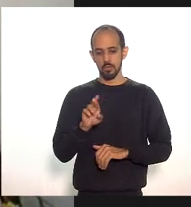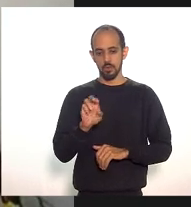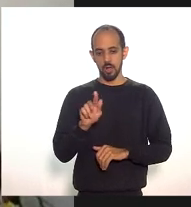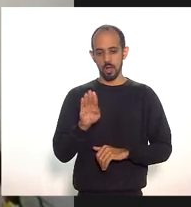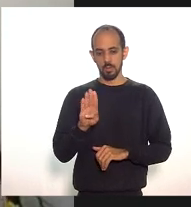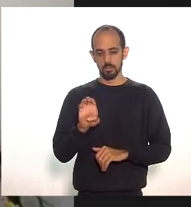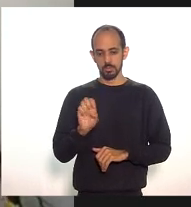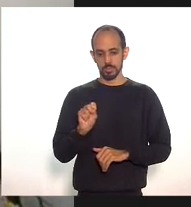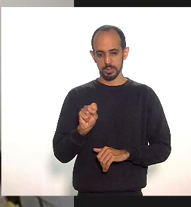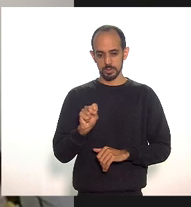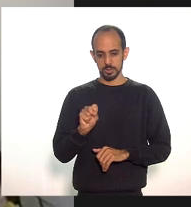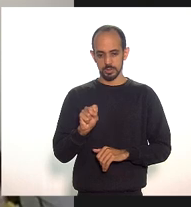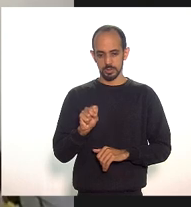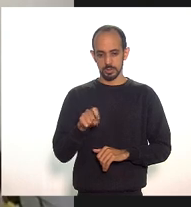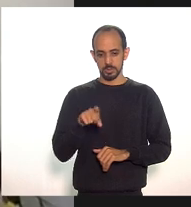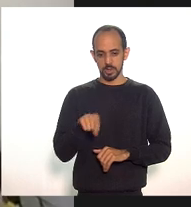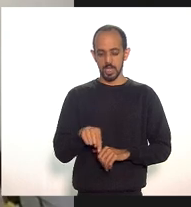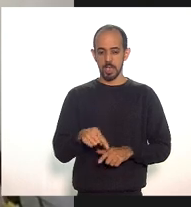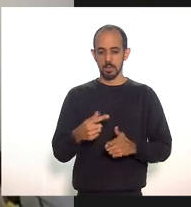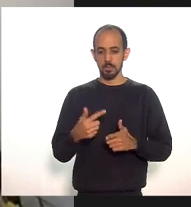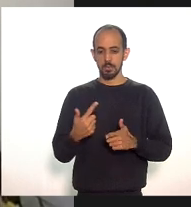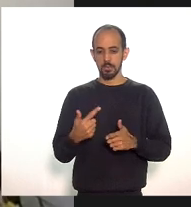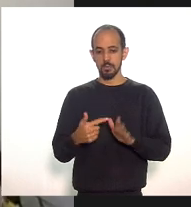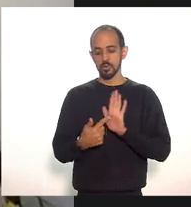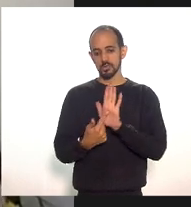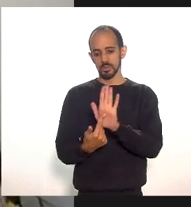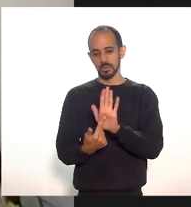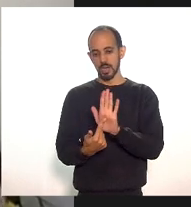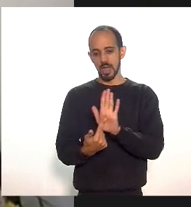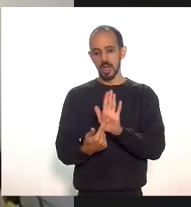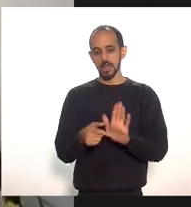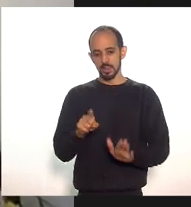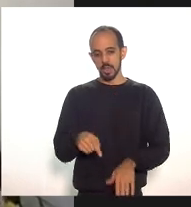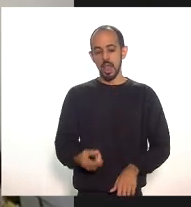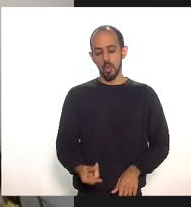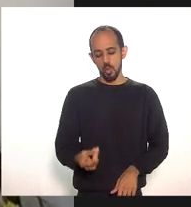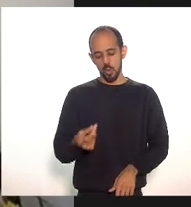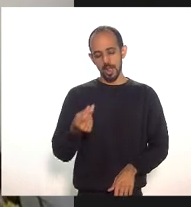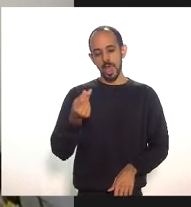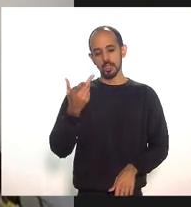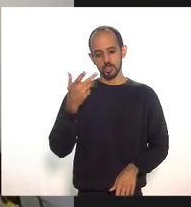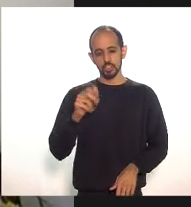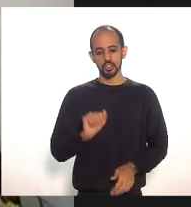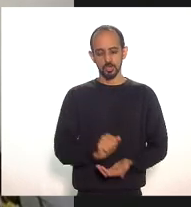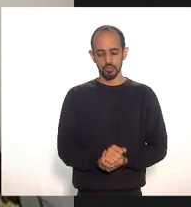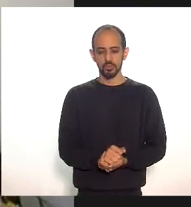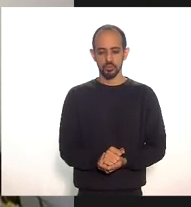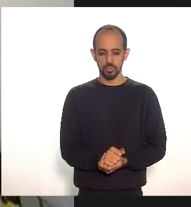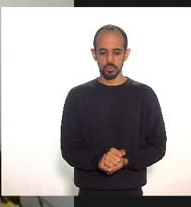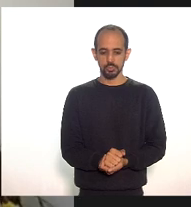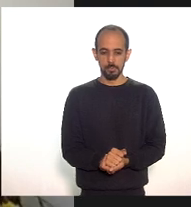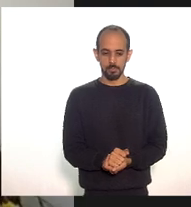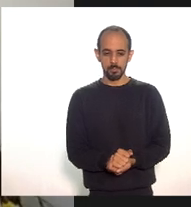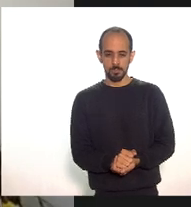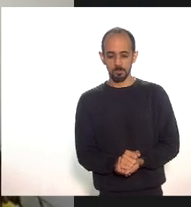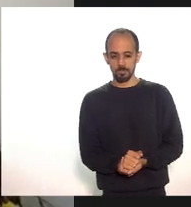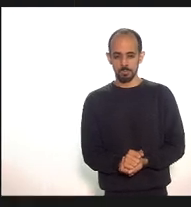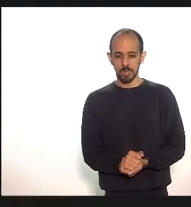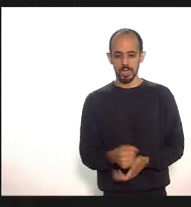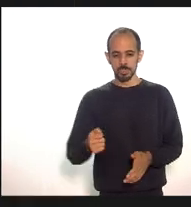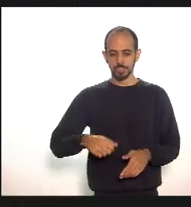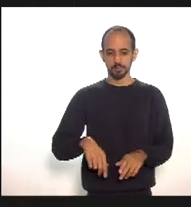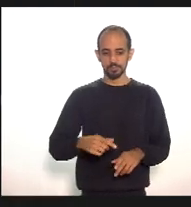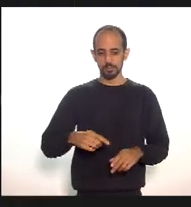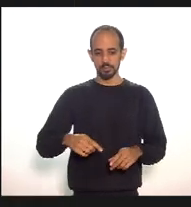tá sendo lucrativo para o capital financeiro parente econômica e política